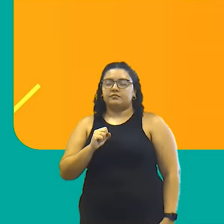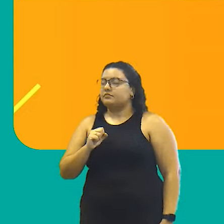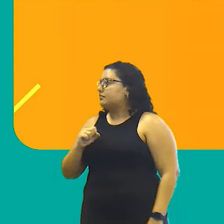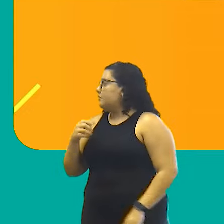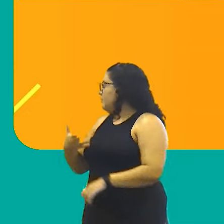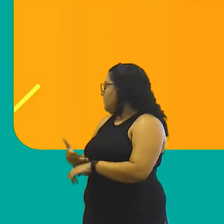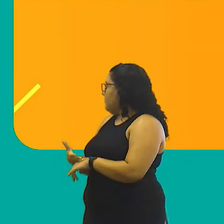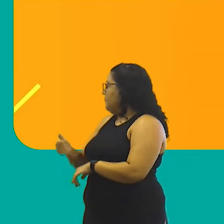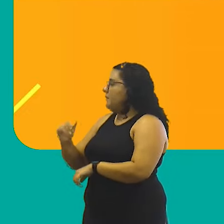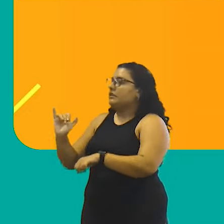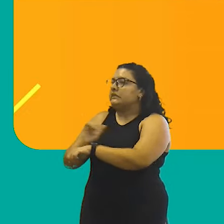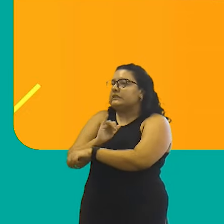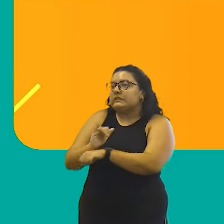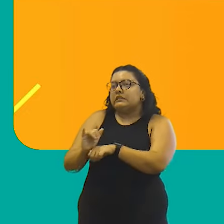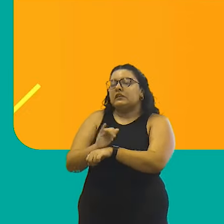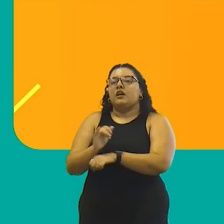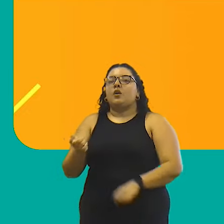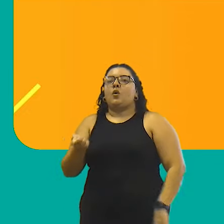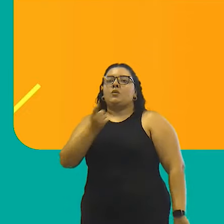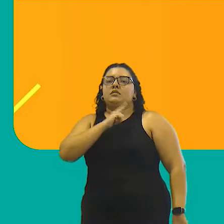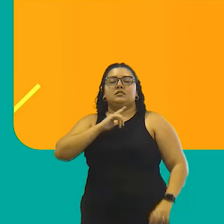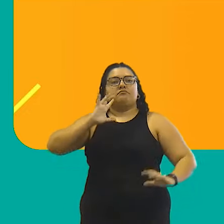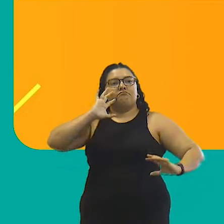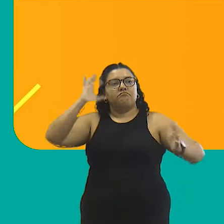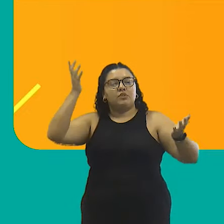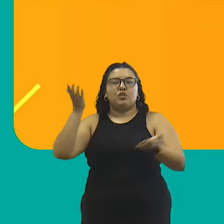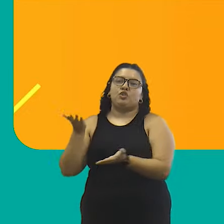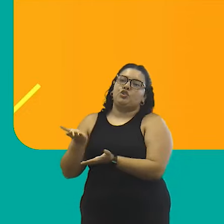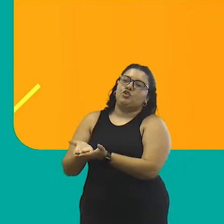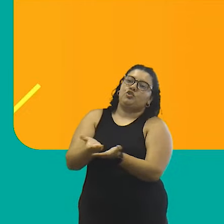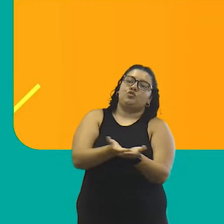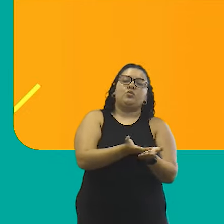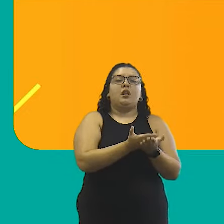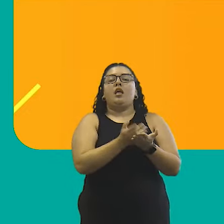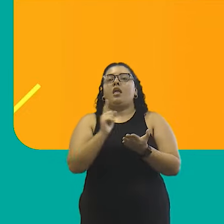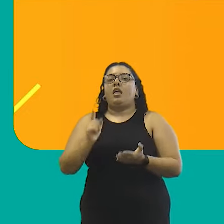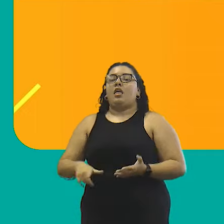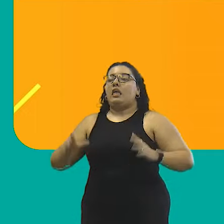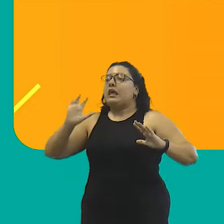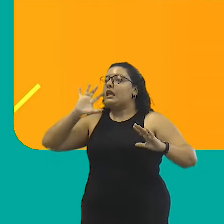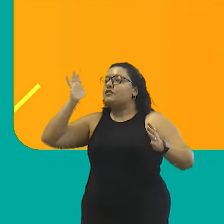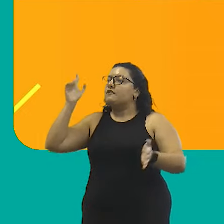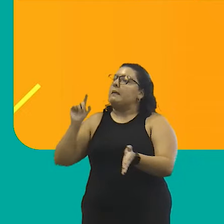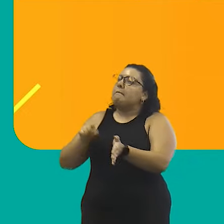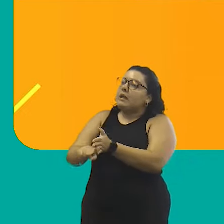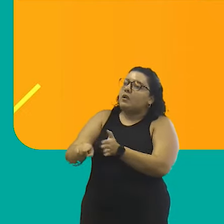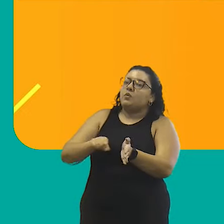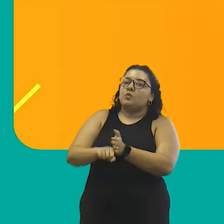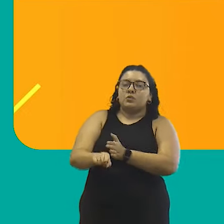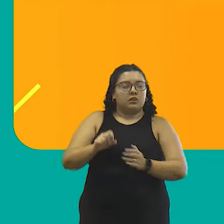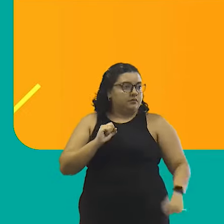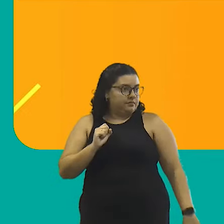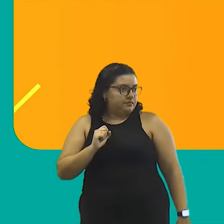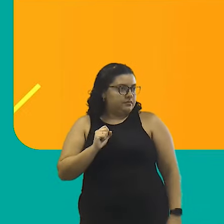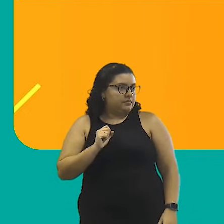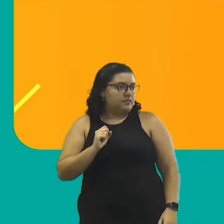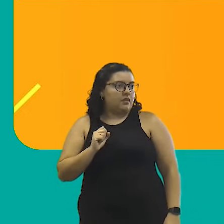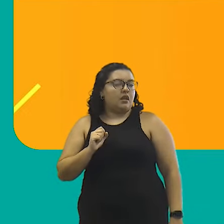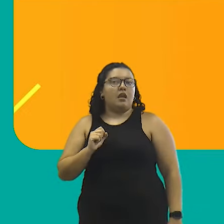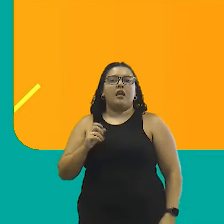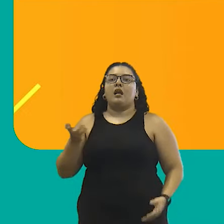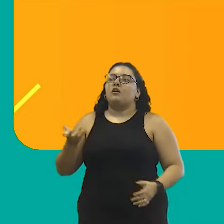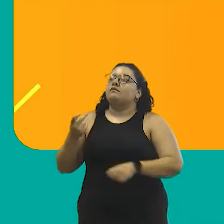melhor forma de a gente estudar agora é resolvendo questão, resolvendo problemas. Douglas, eu vou